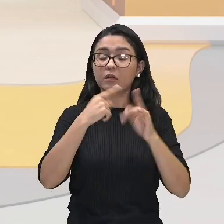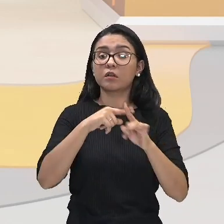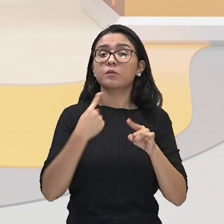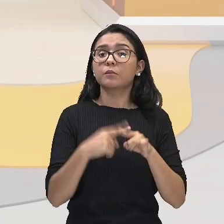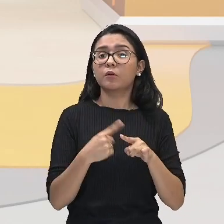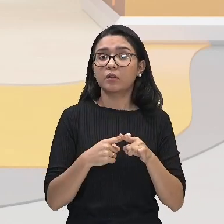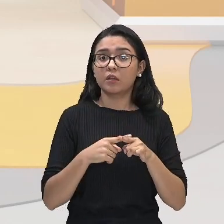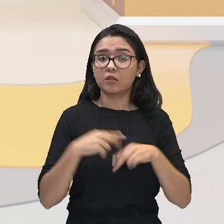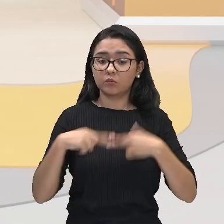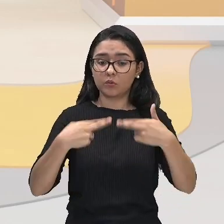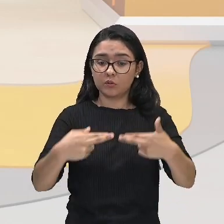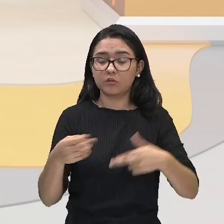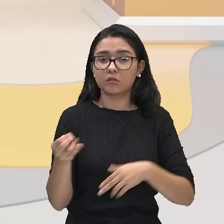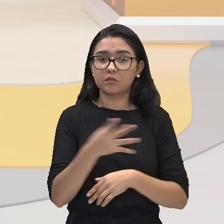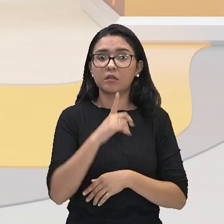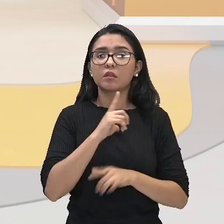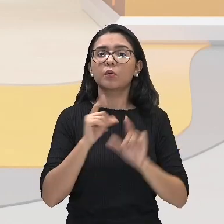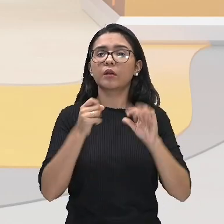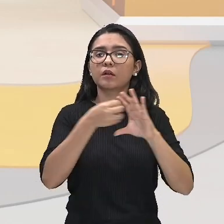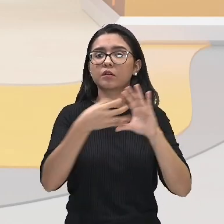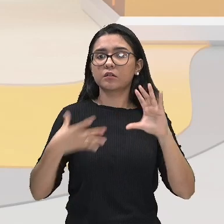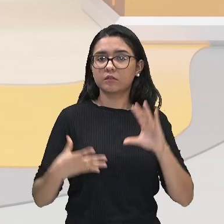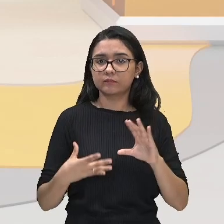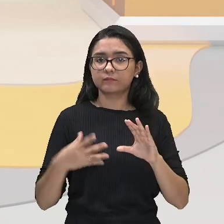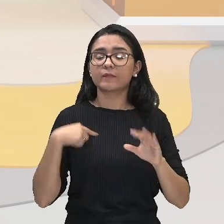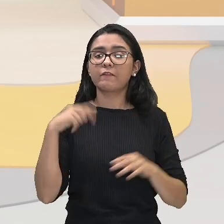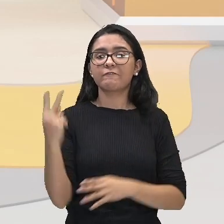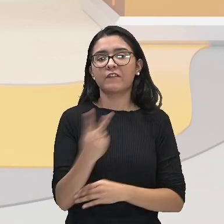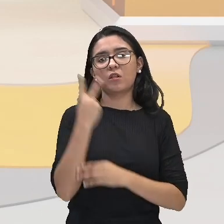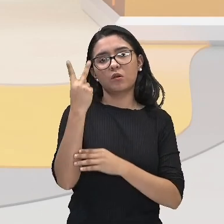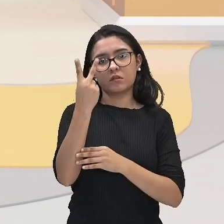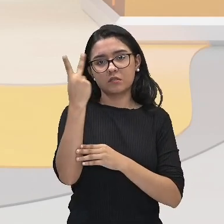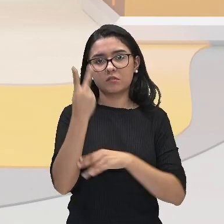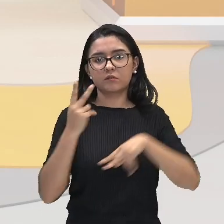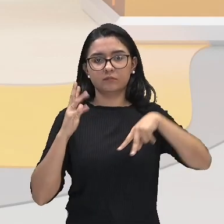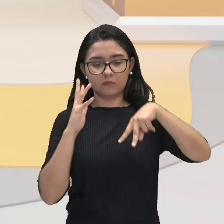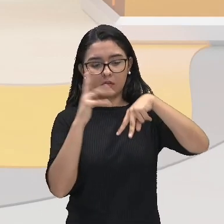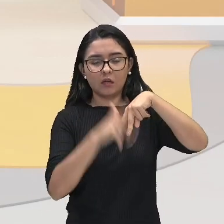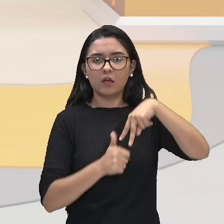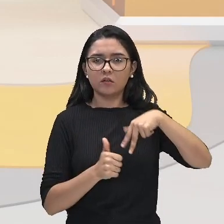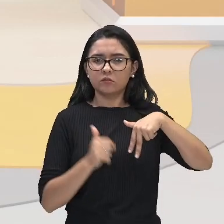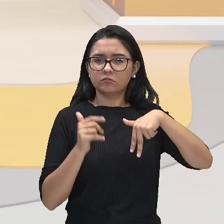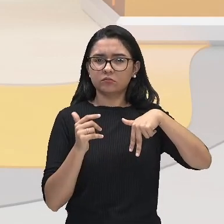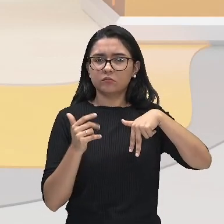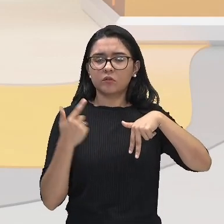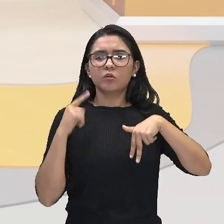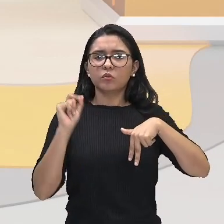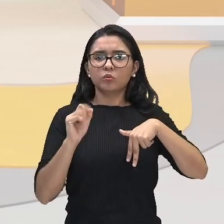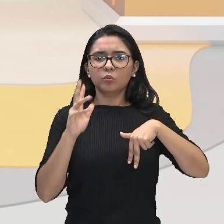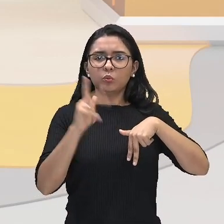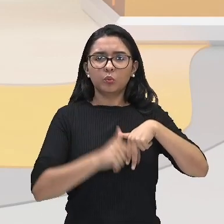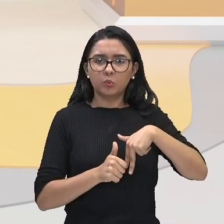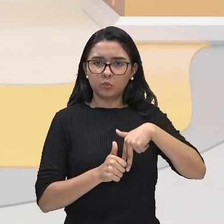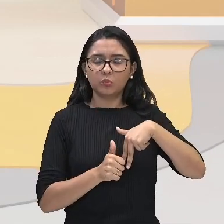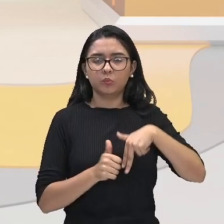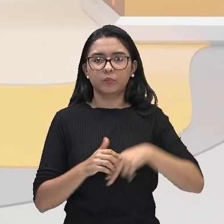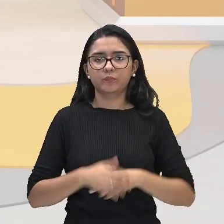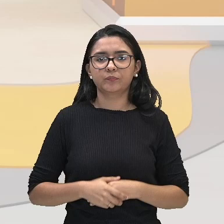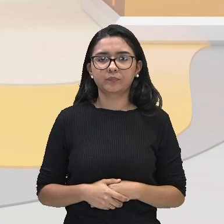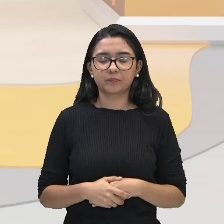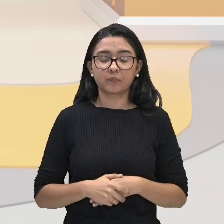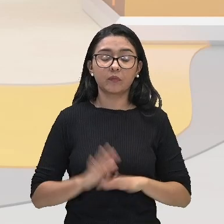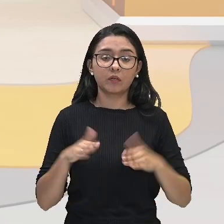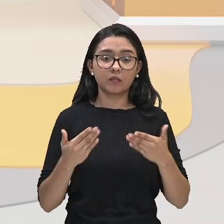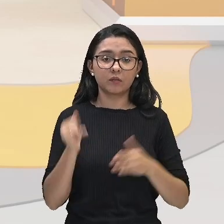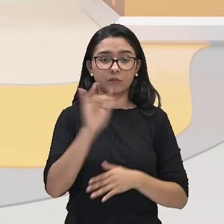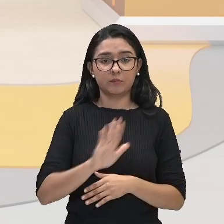no Renascimento eu tenho aqui justamente a valorização do corpo humano, né? Do que é ser belo. E aqui nessa